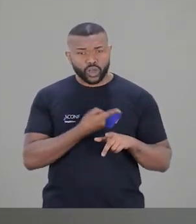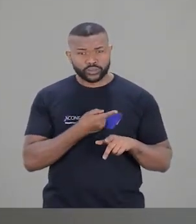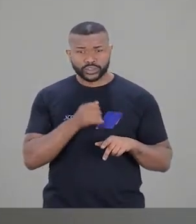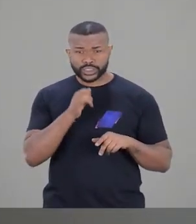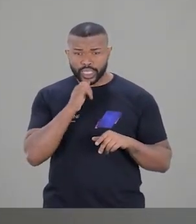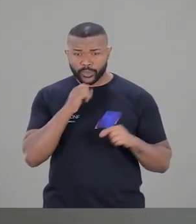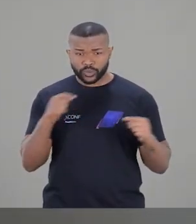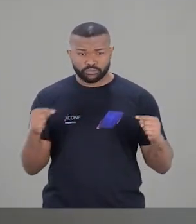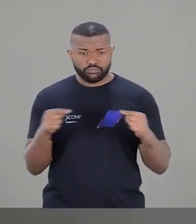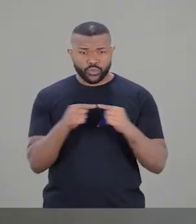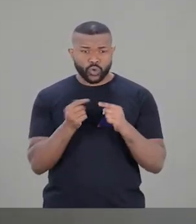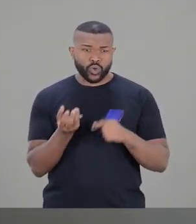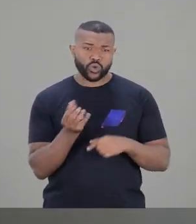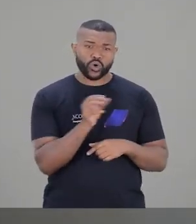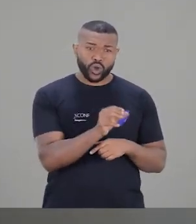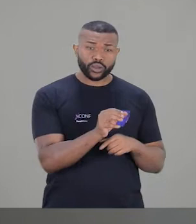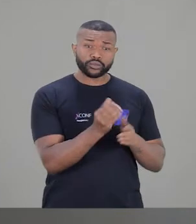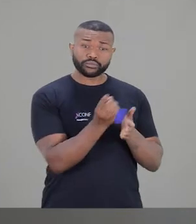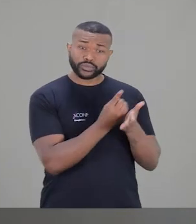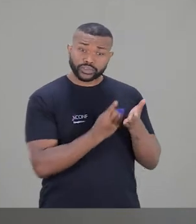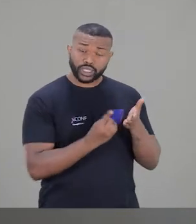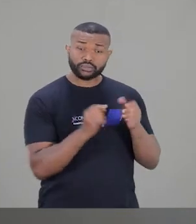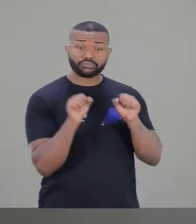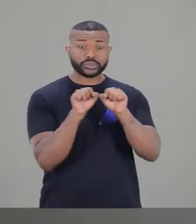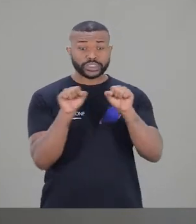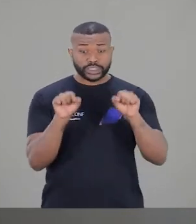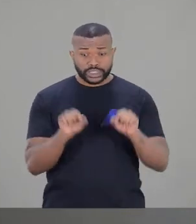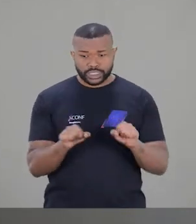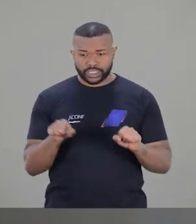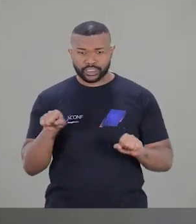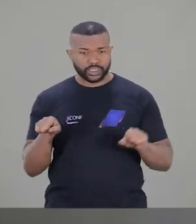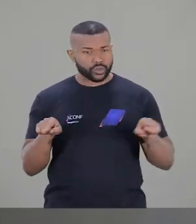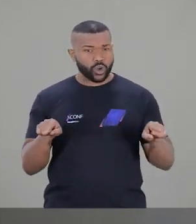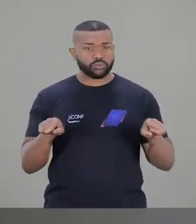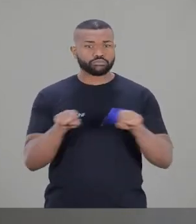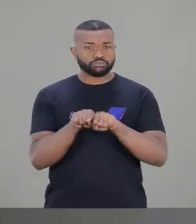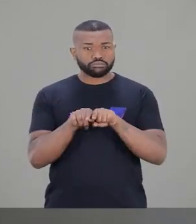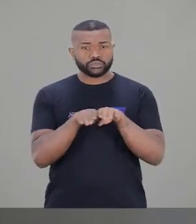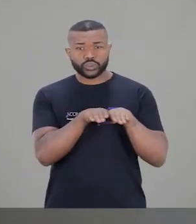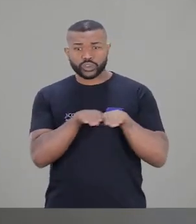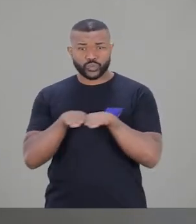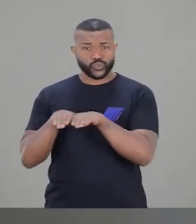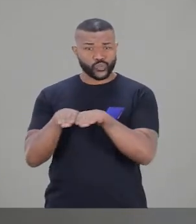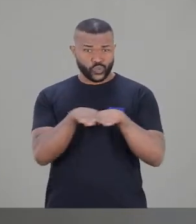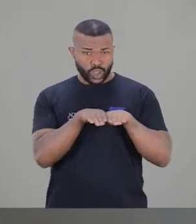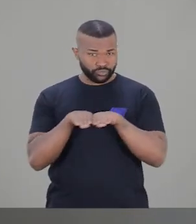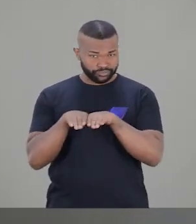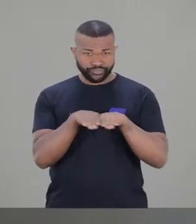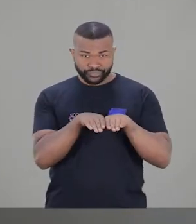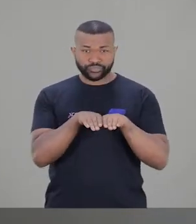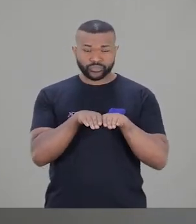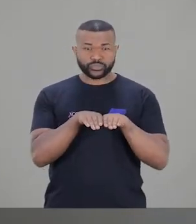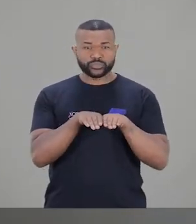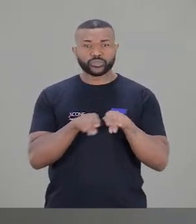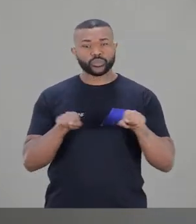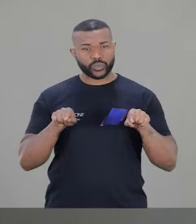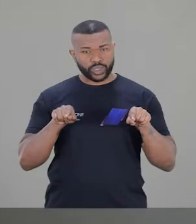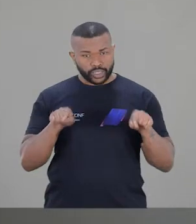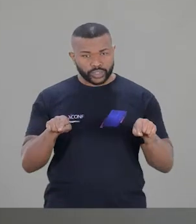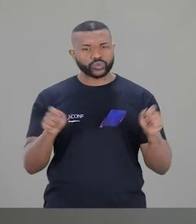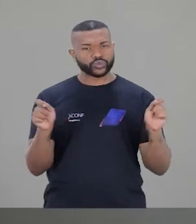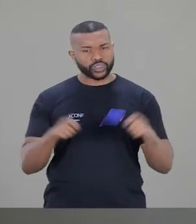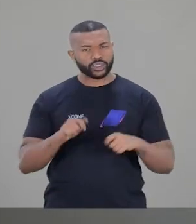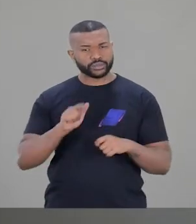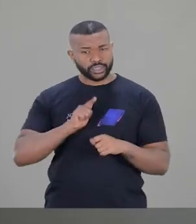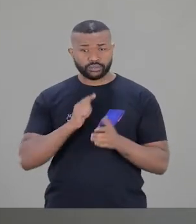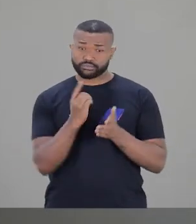gente extrai e coloca no Design System, a gente padroniza o design das 2 aplicações para refletir